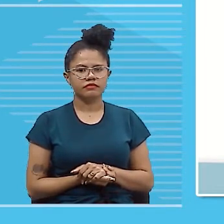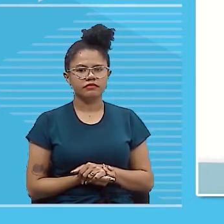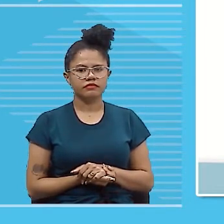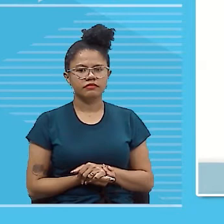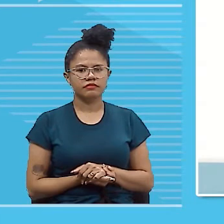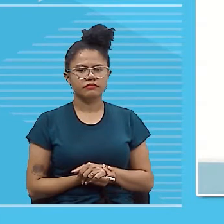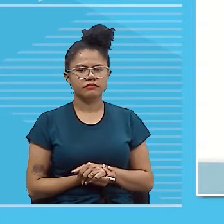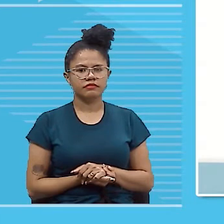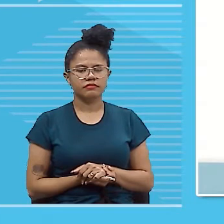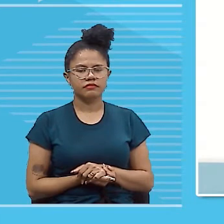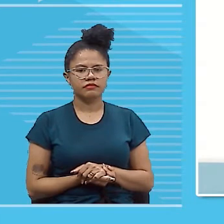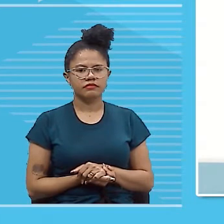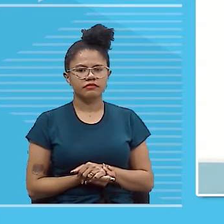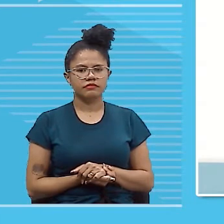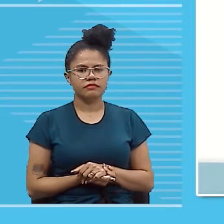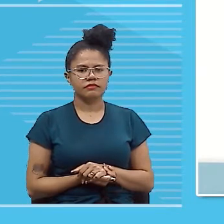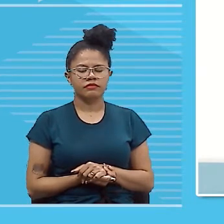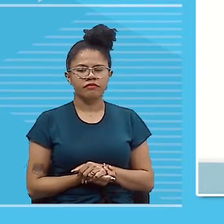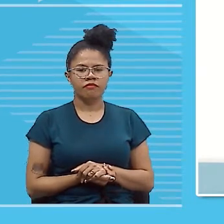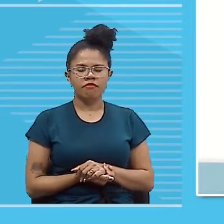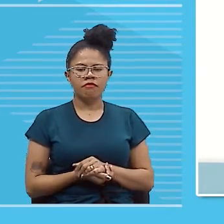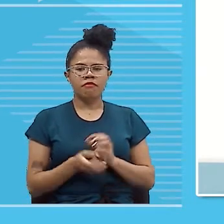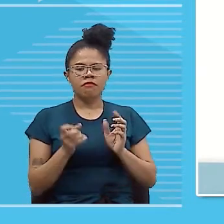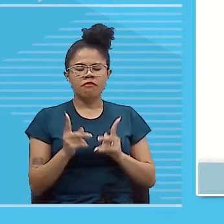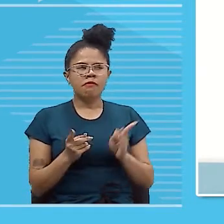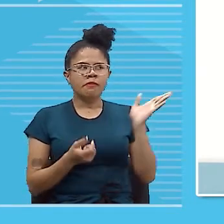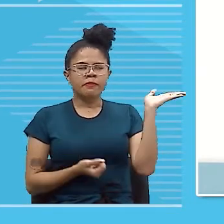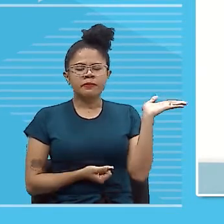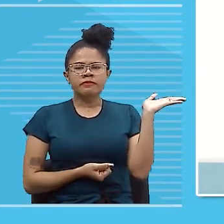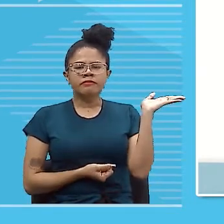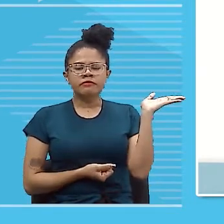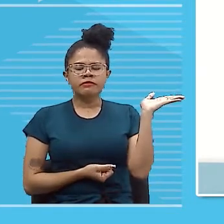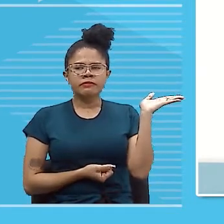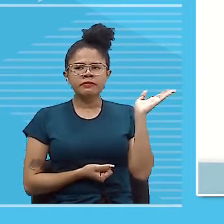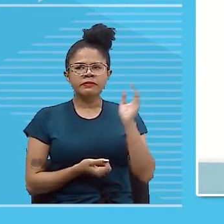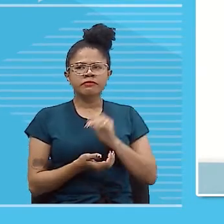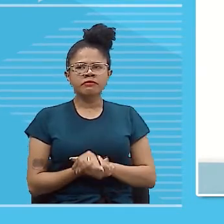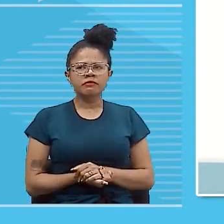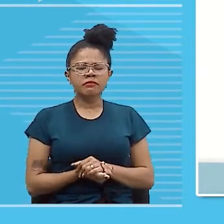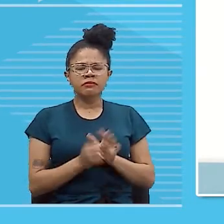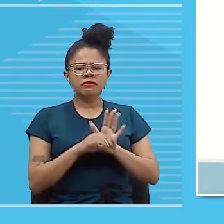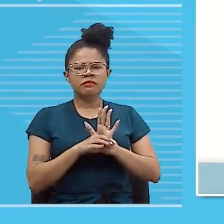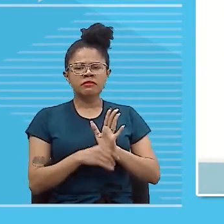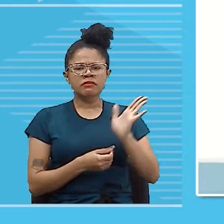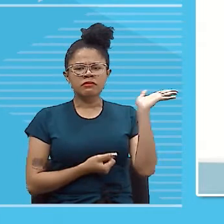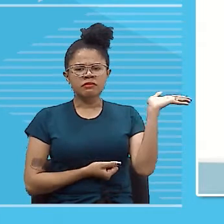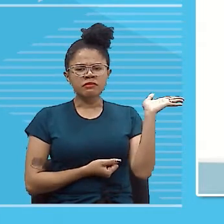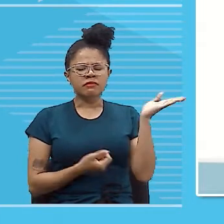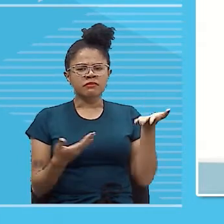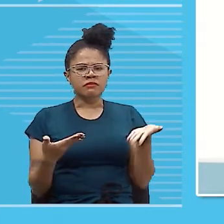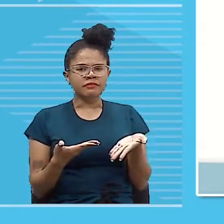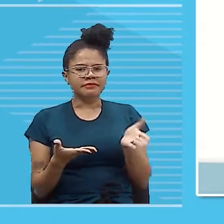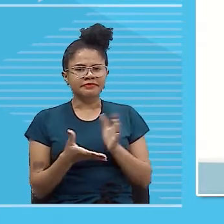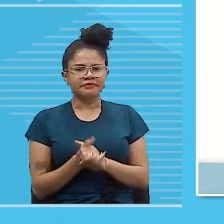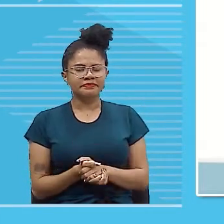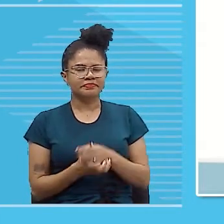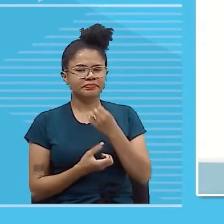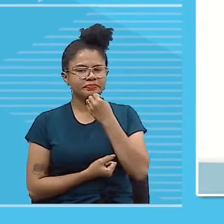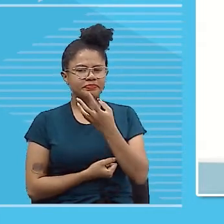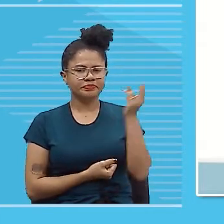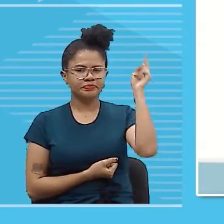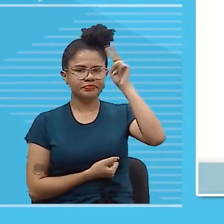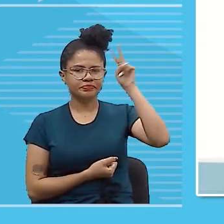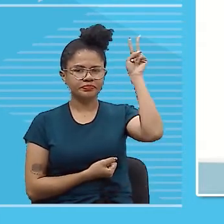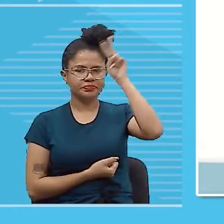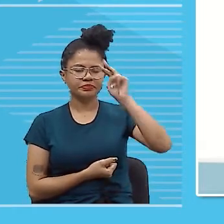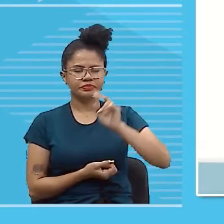progressão ao texto é sobre isso tá Professor Então vale lembrar aqui